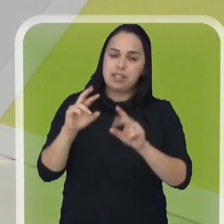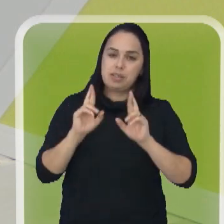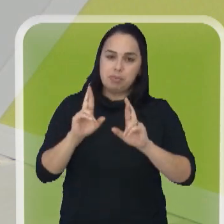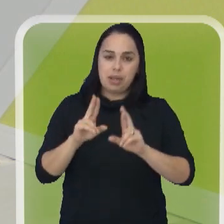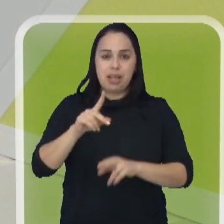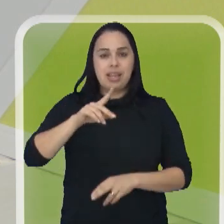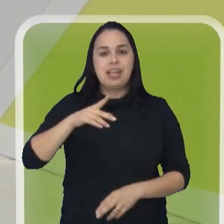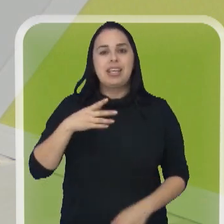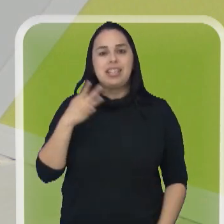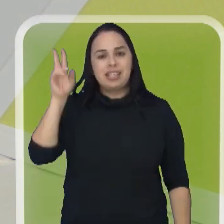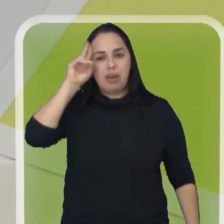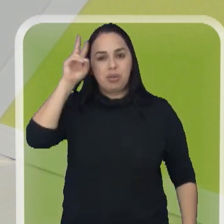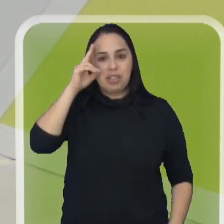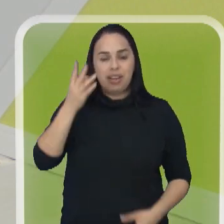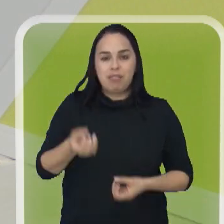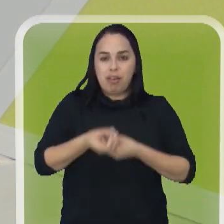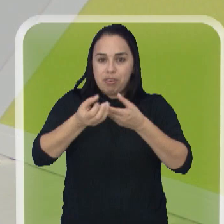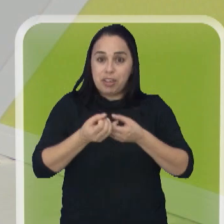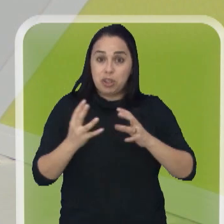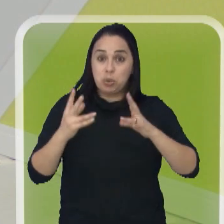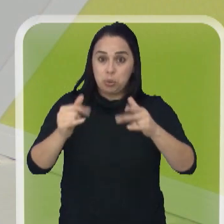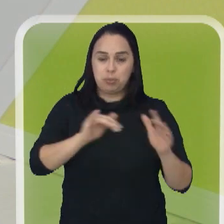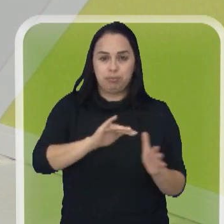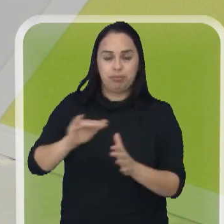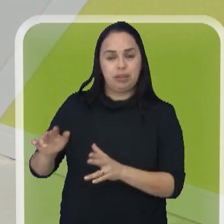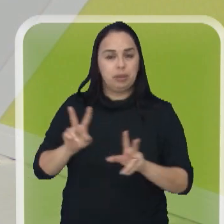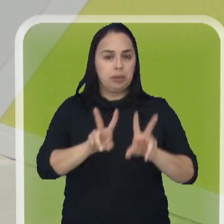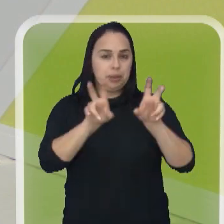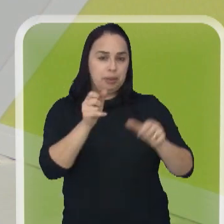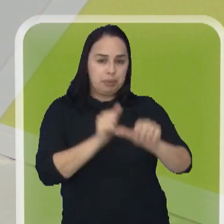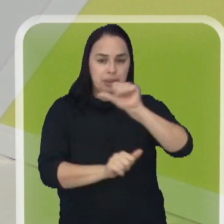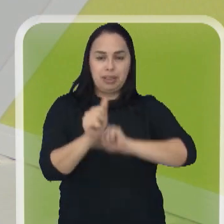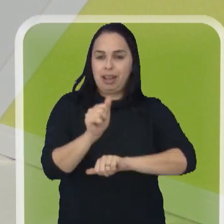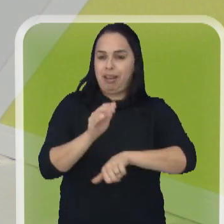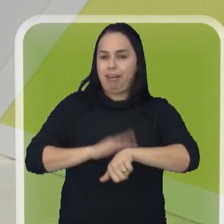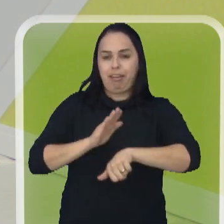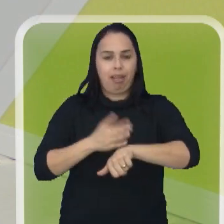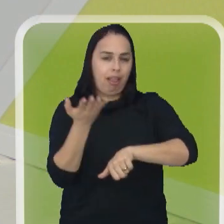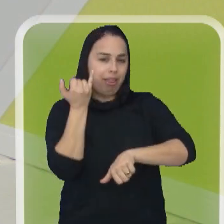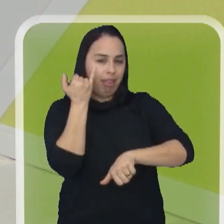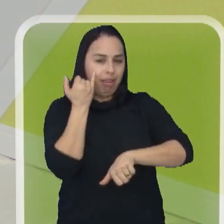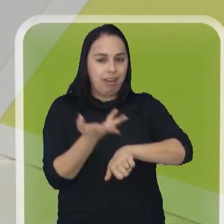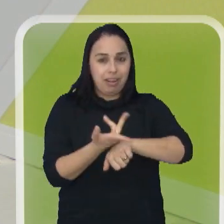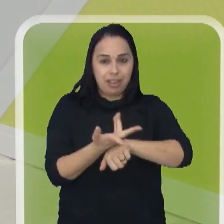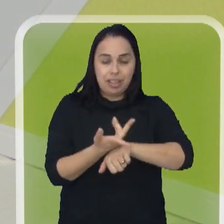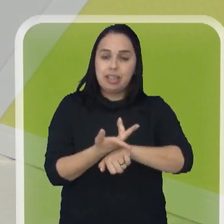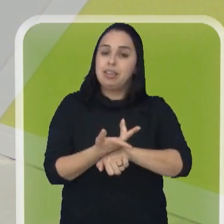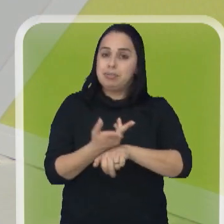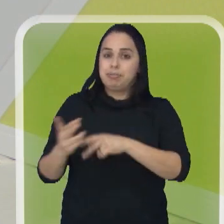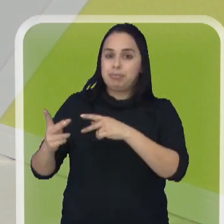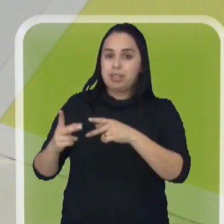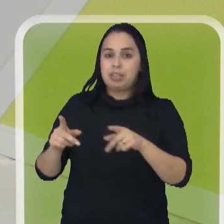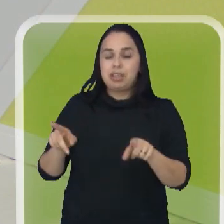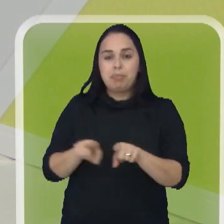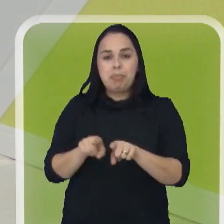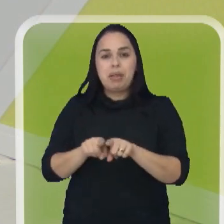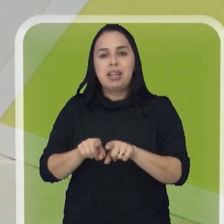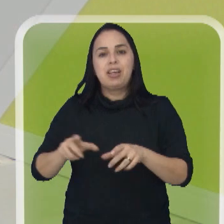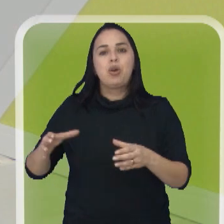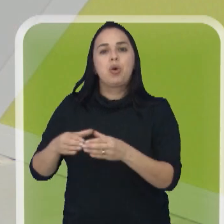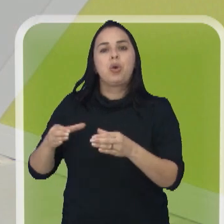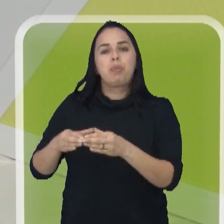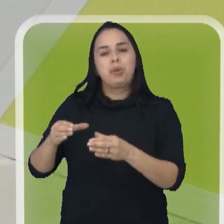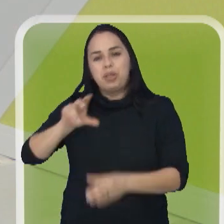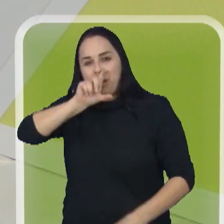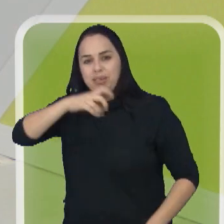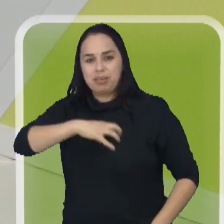saber de tudo aqui no Hora do Esporte, tá certo? Mudando de assunto, porque a informação não para, o tempo urge. São José Futebol Feminino entra em